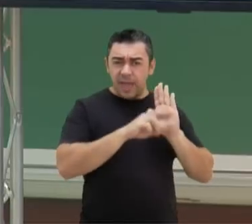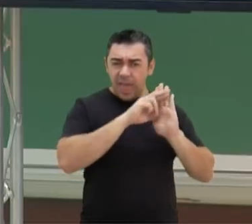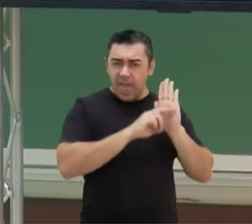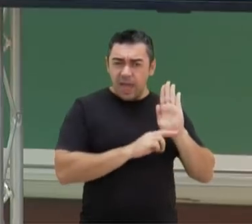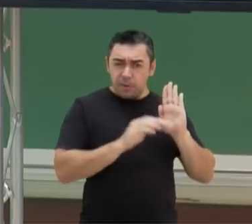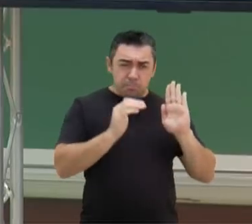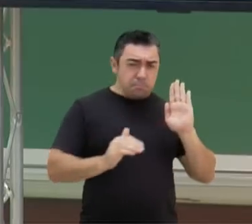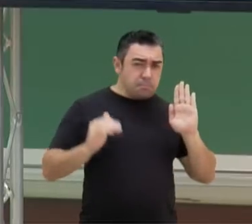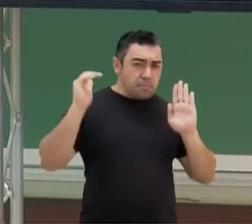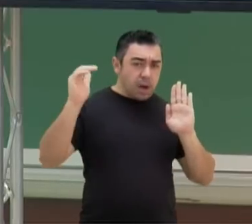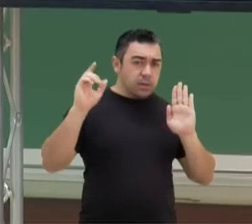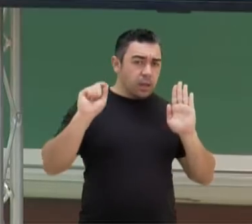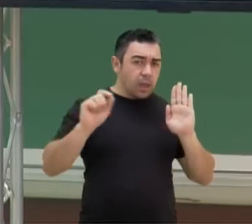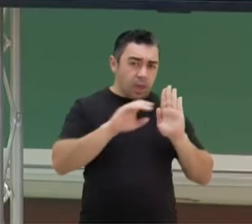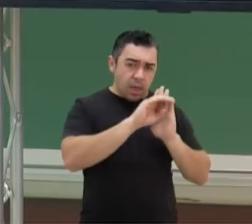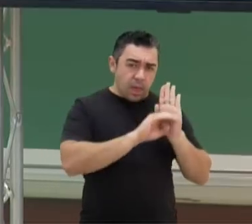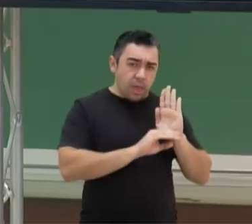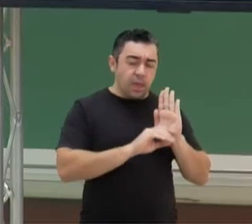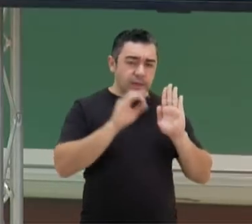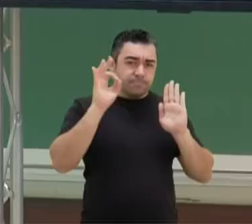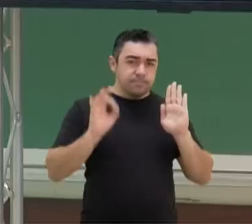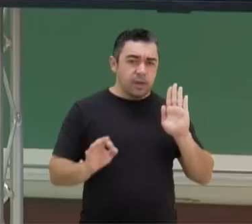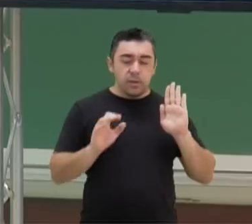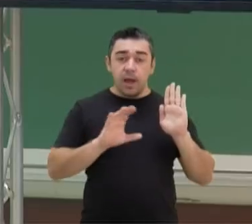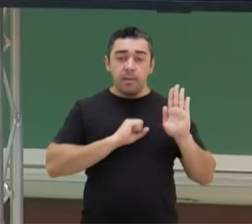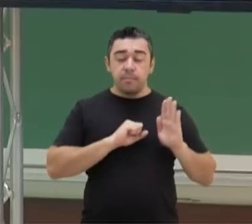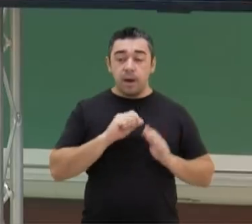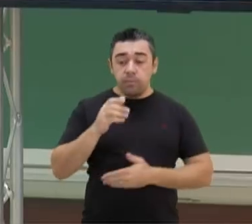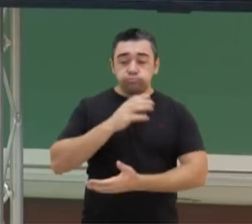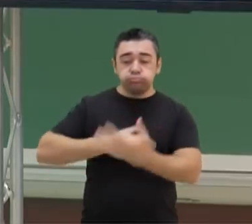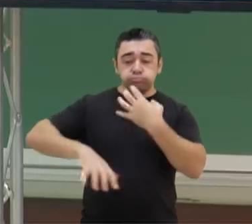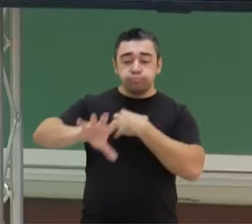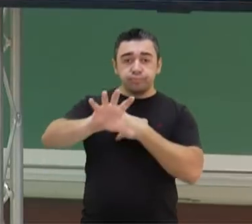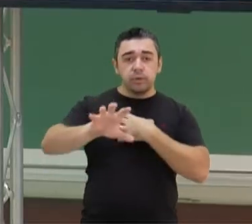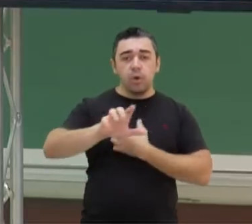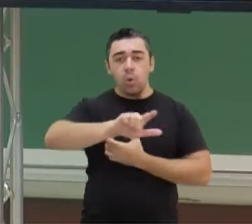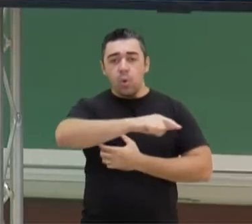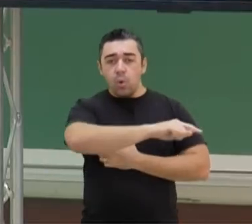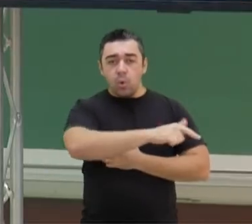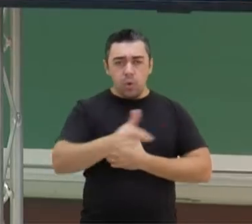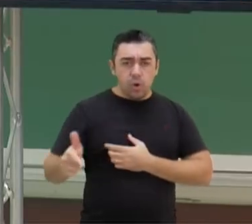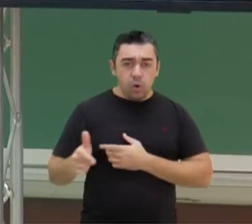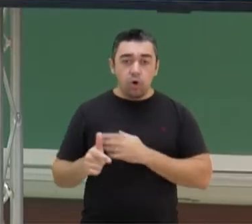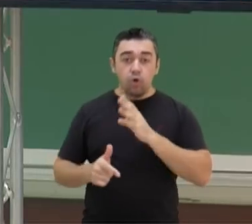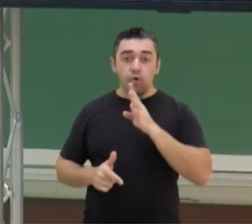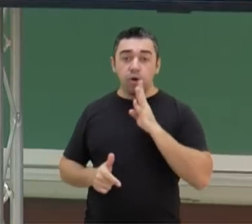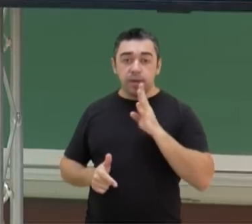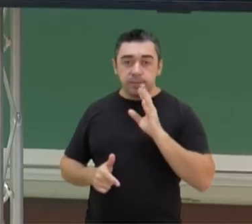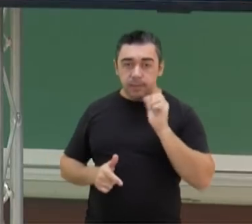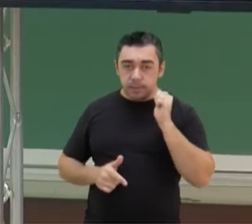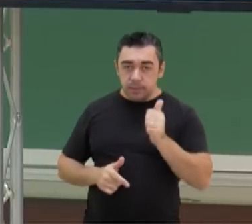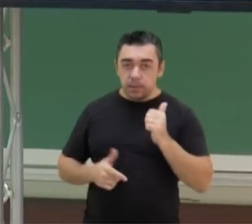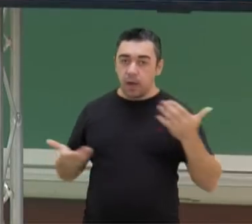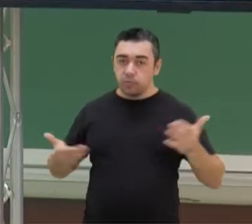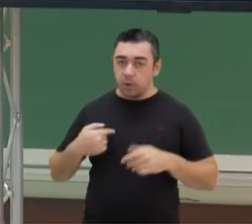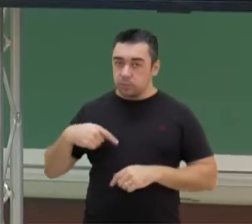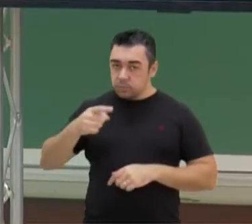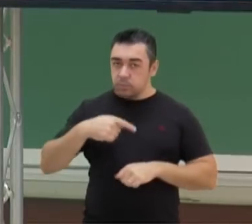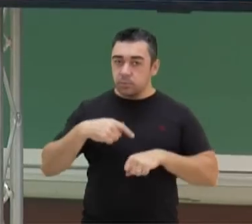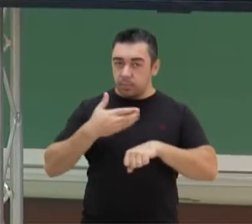cristianismo? Essa regra de ouro do cristianismo, que é o amor ao próximo? Bom, conhecer é uma coisa, agora cabe a gente praticar.